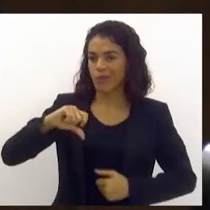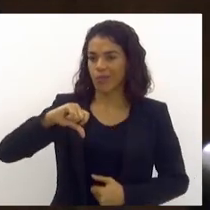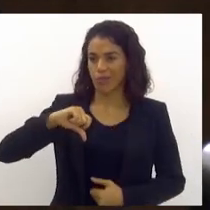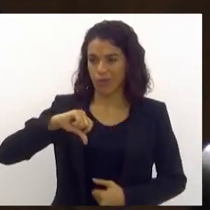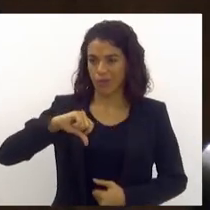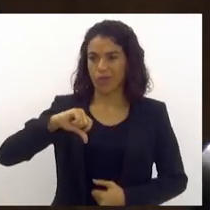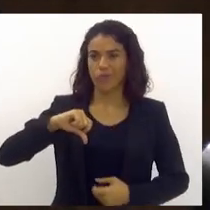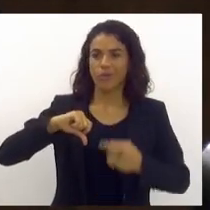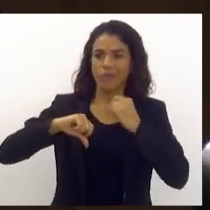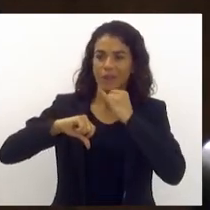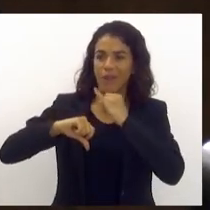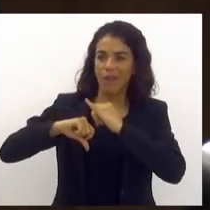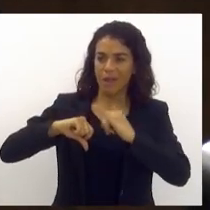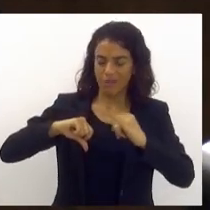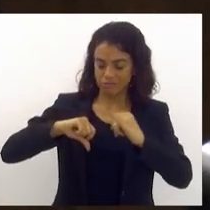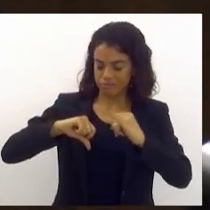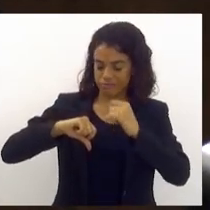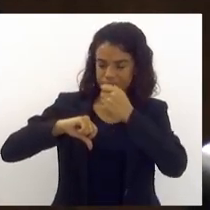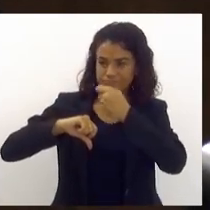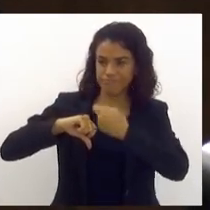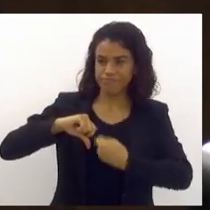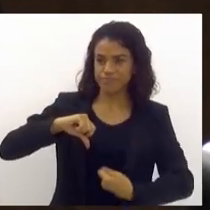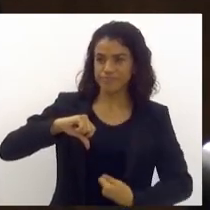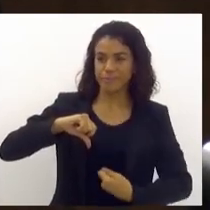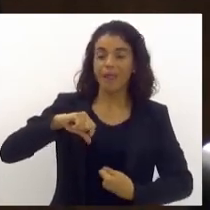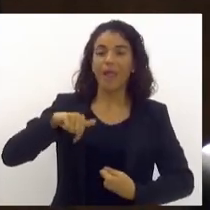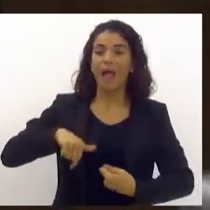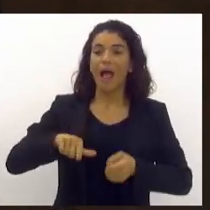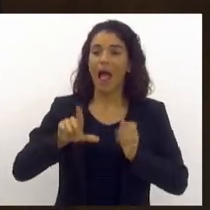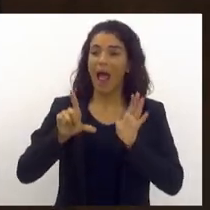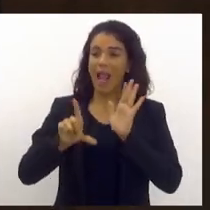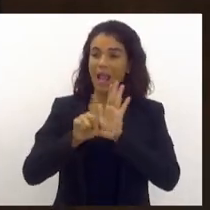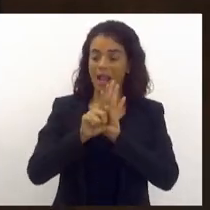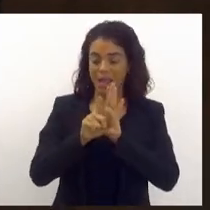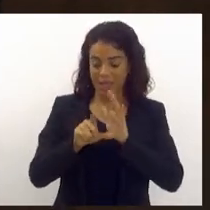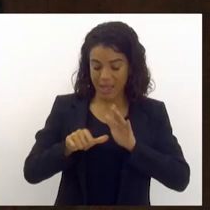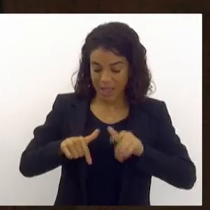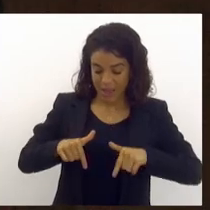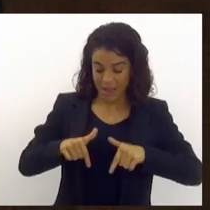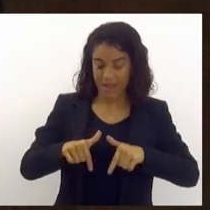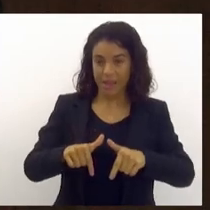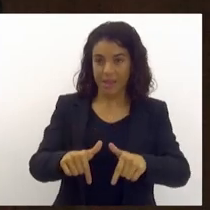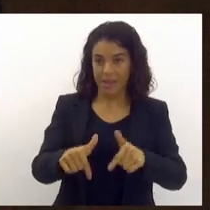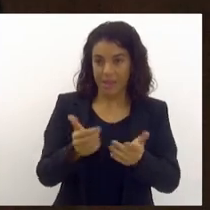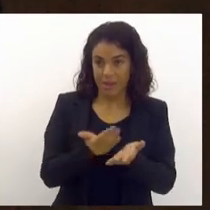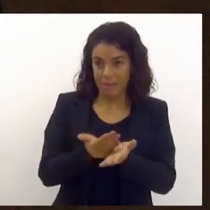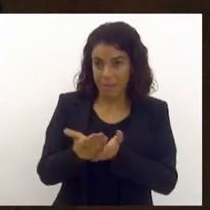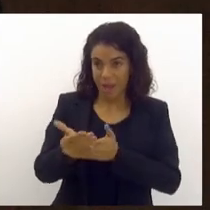está dizendo que esta lei entra em vigor,